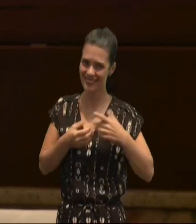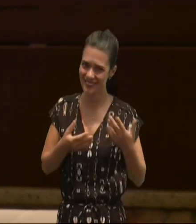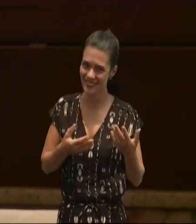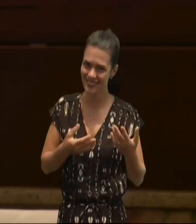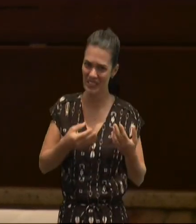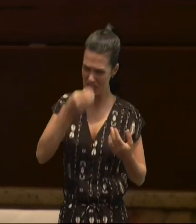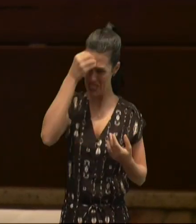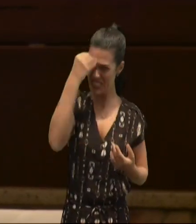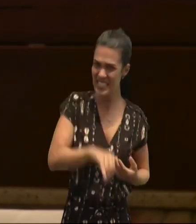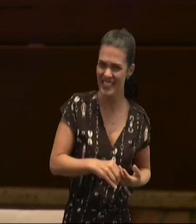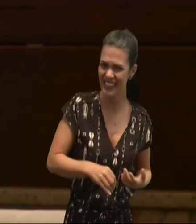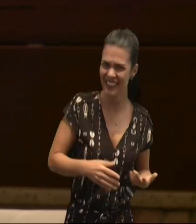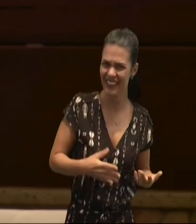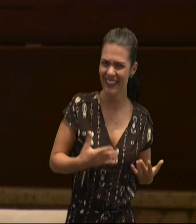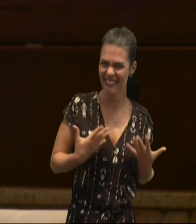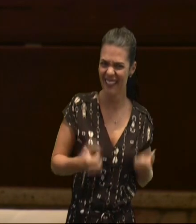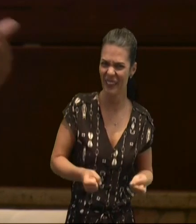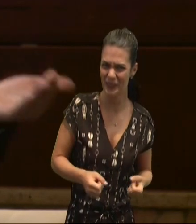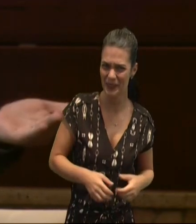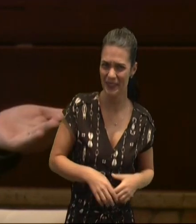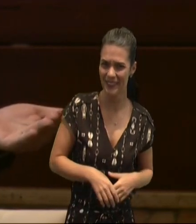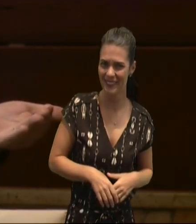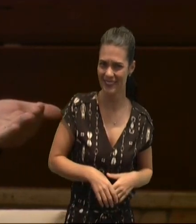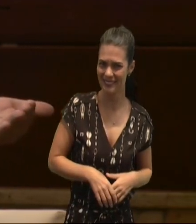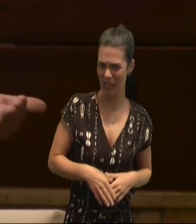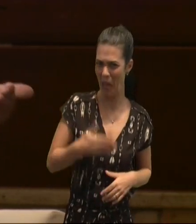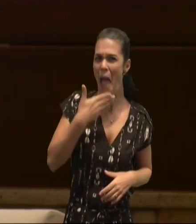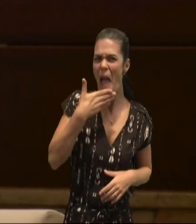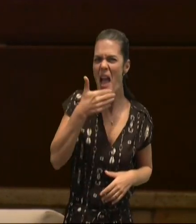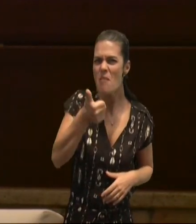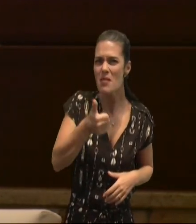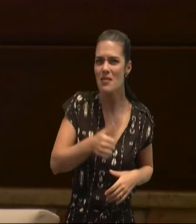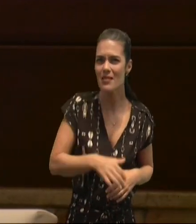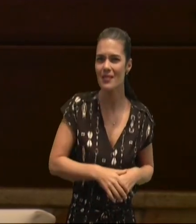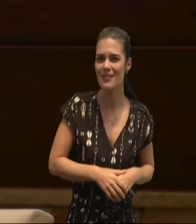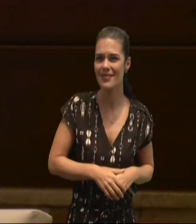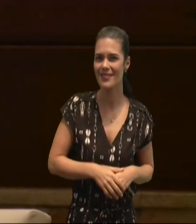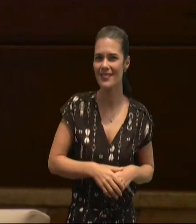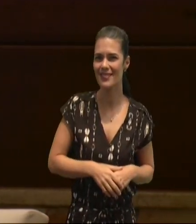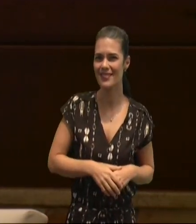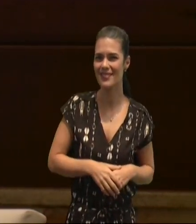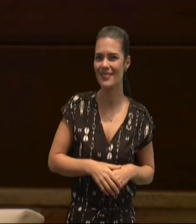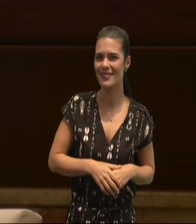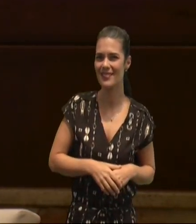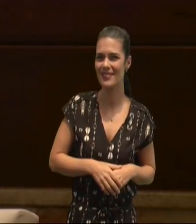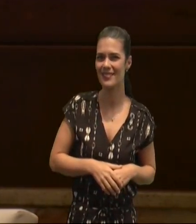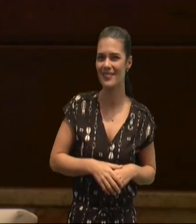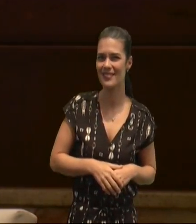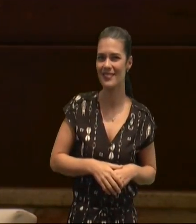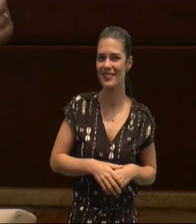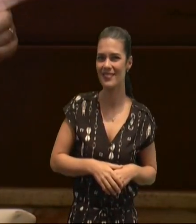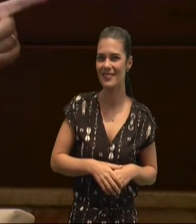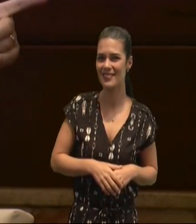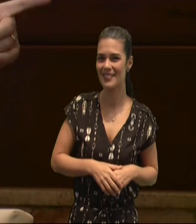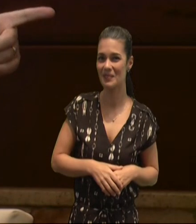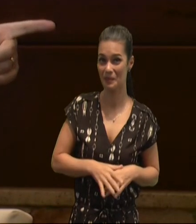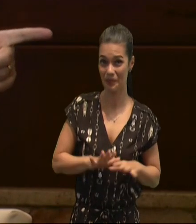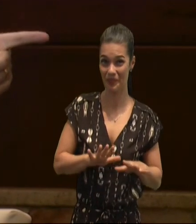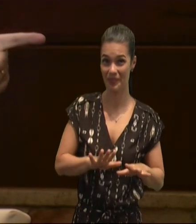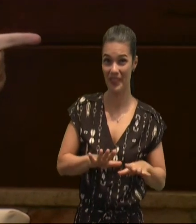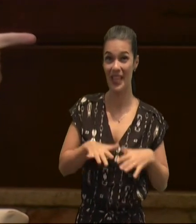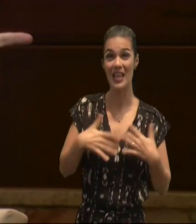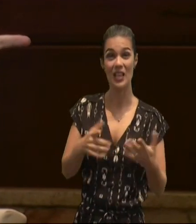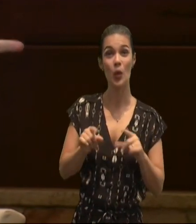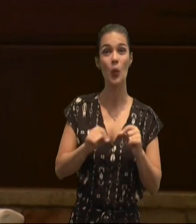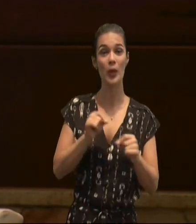Quando as jumentas haviam sido desgarradas, o seu pai, o pai de Saul, fala com ele: vá buscar as